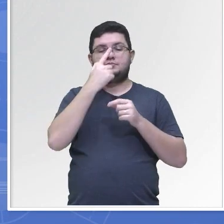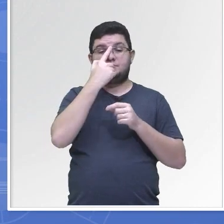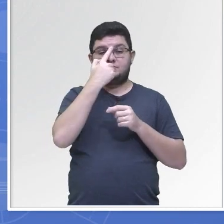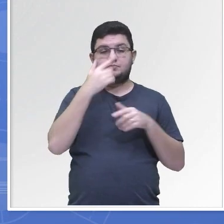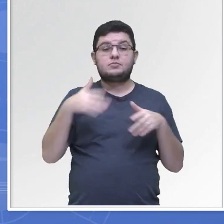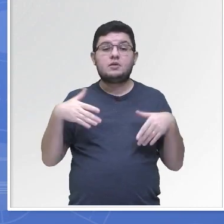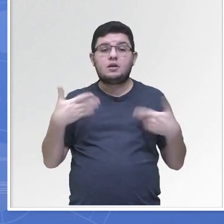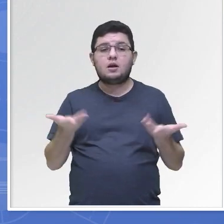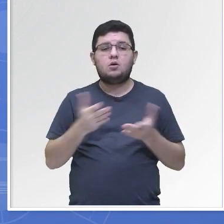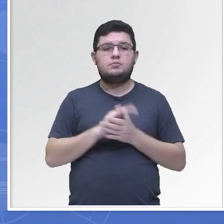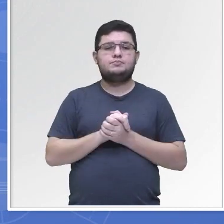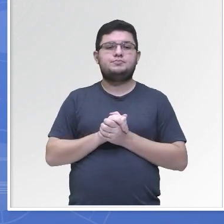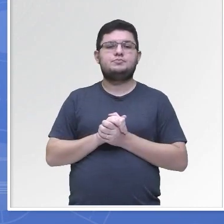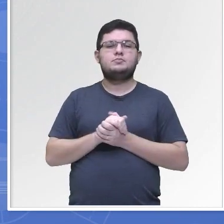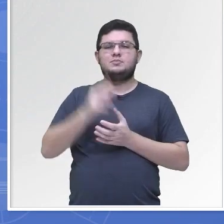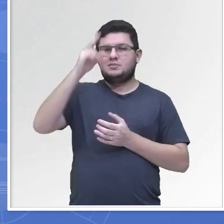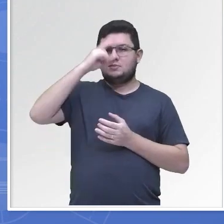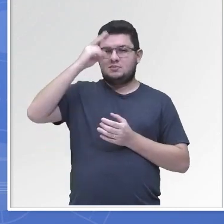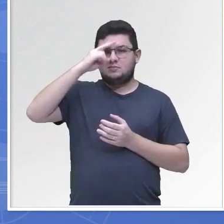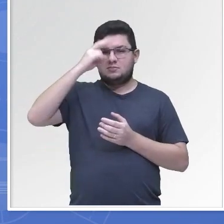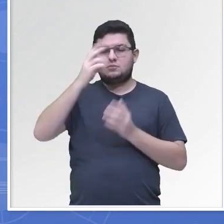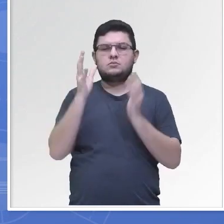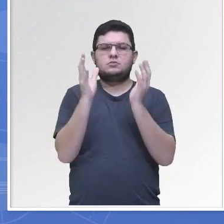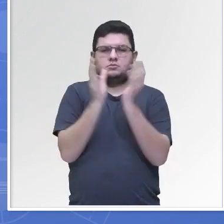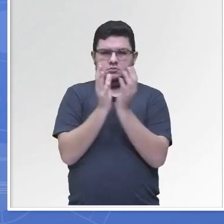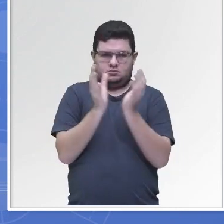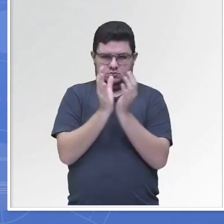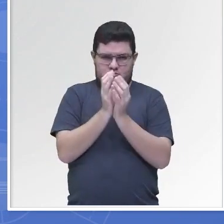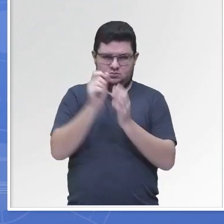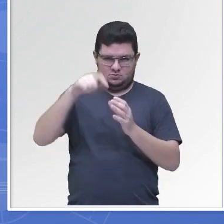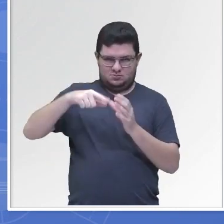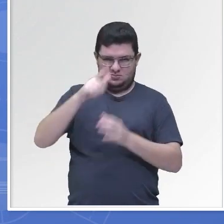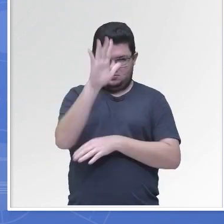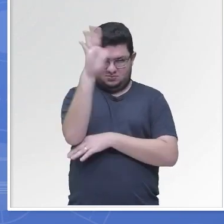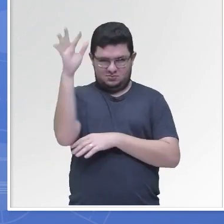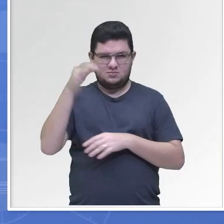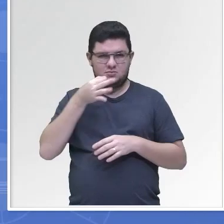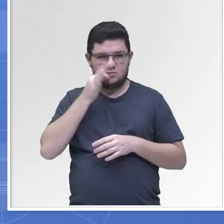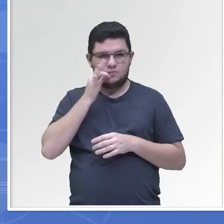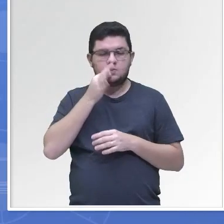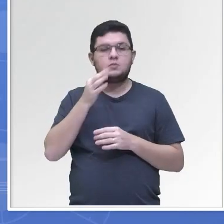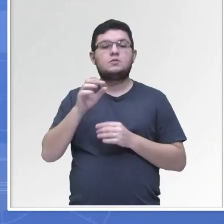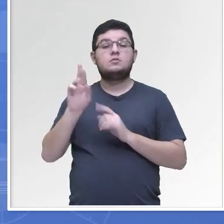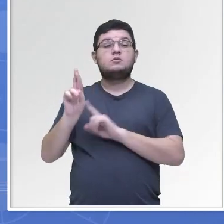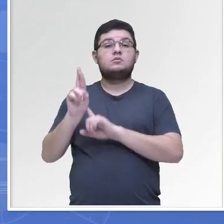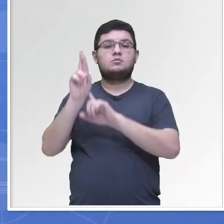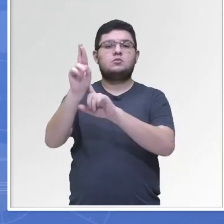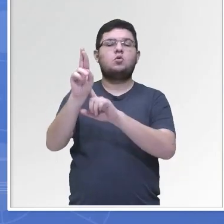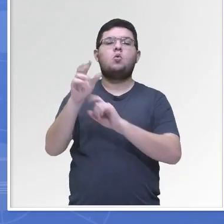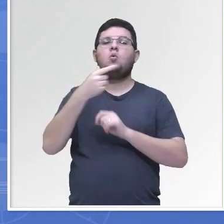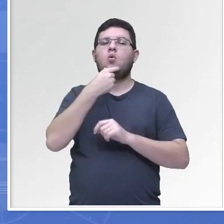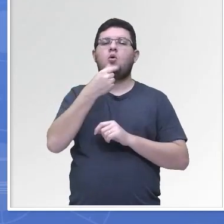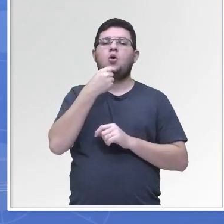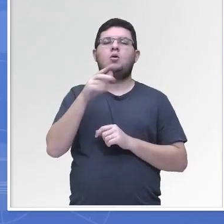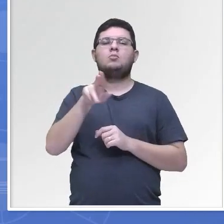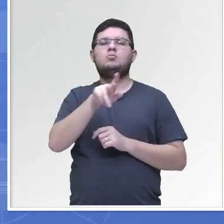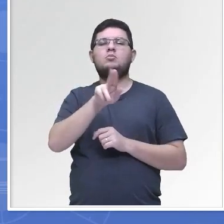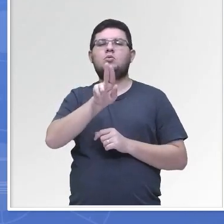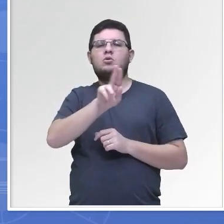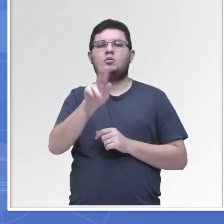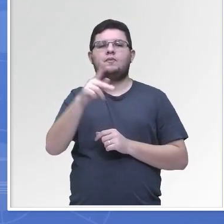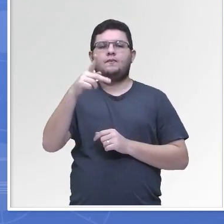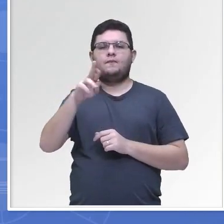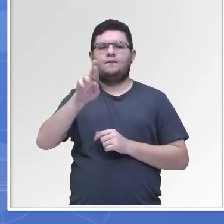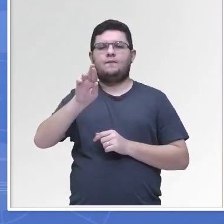de Moraes, que vai governar de 1894 até 1898. Professor, o governo de Floriano foi tranquilo? Não,